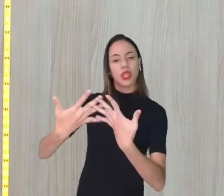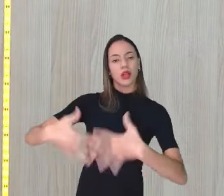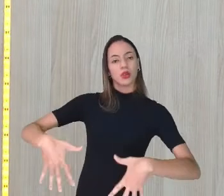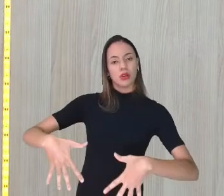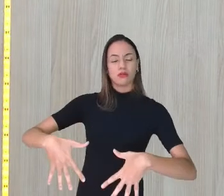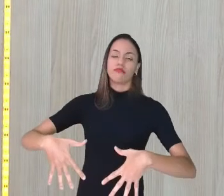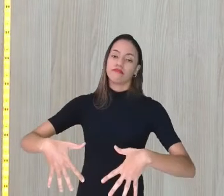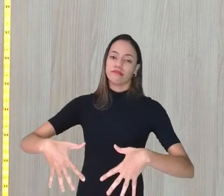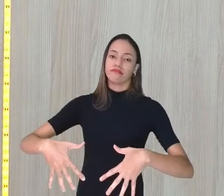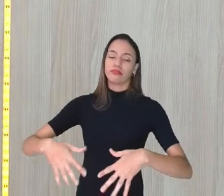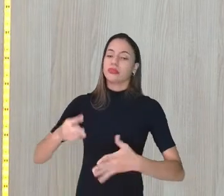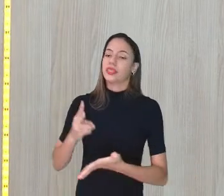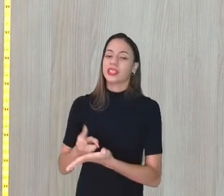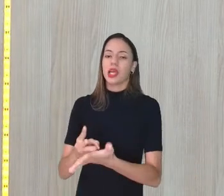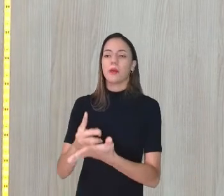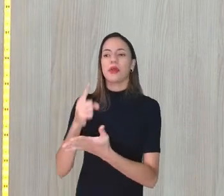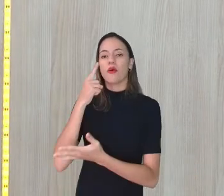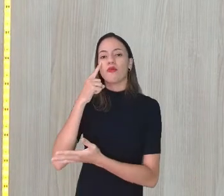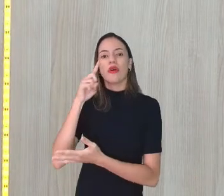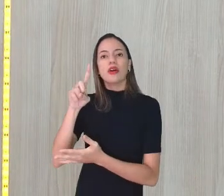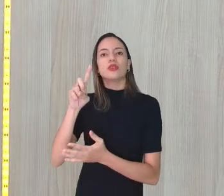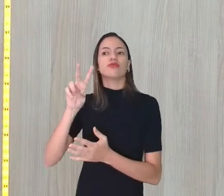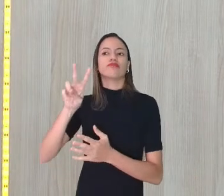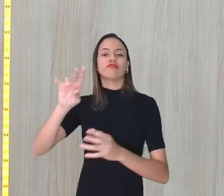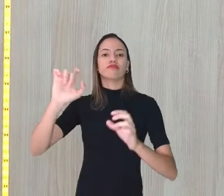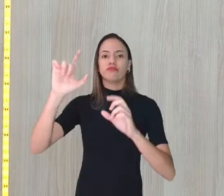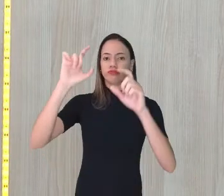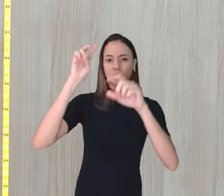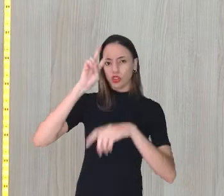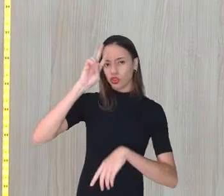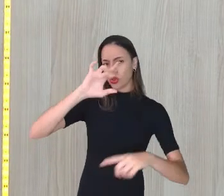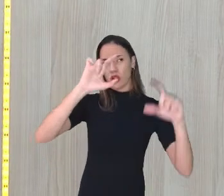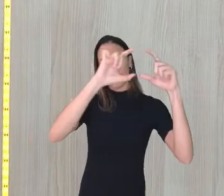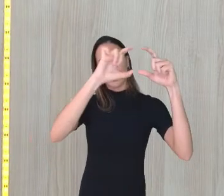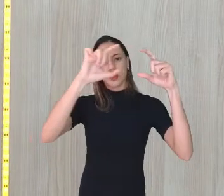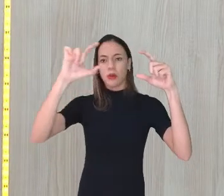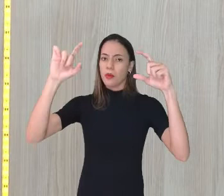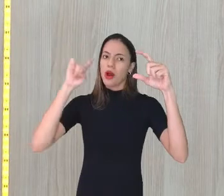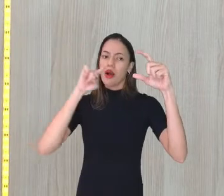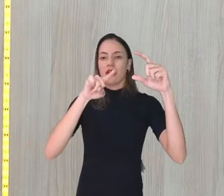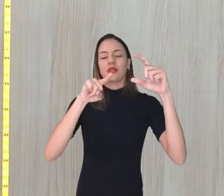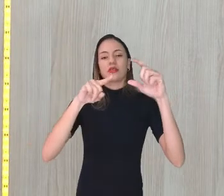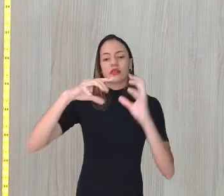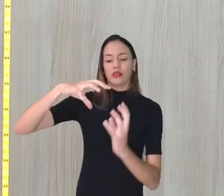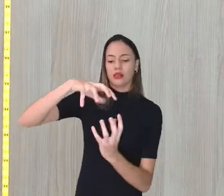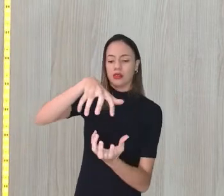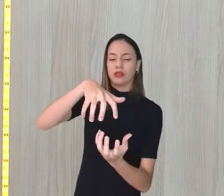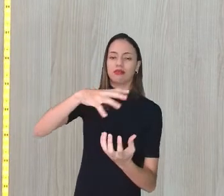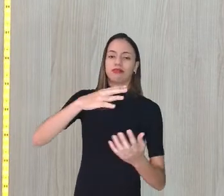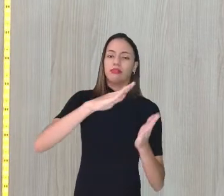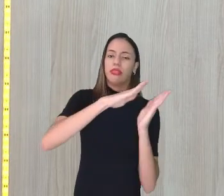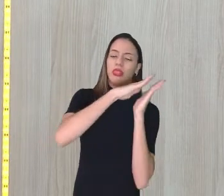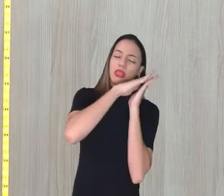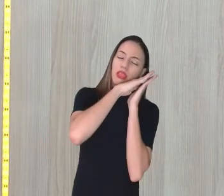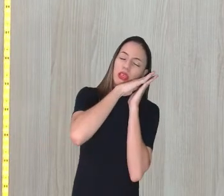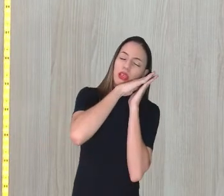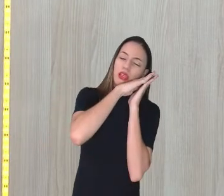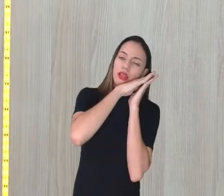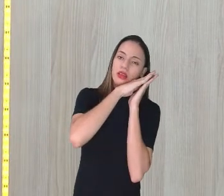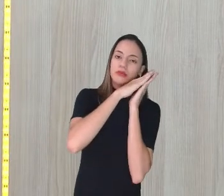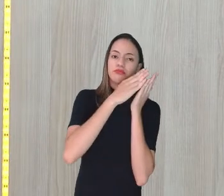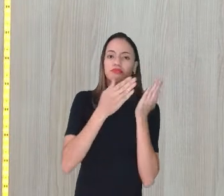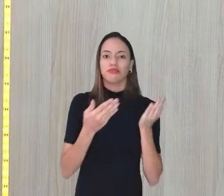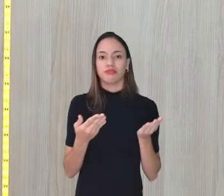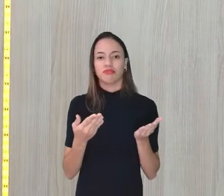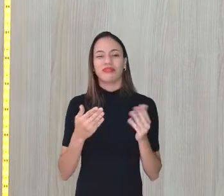quando traz essa tirinha aí, o planeta Terra, né, tá deitado ali na cama e assim,